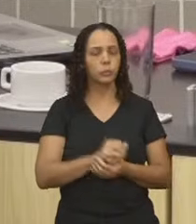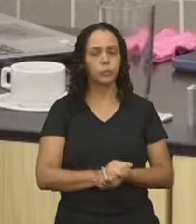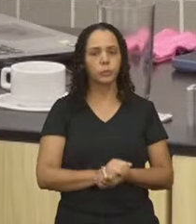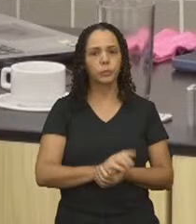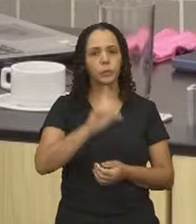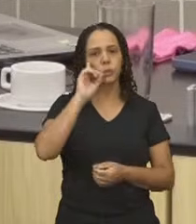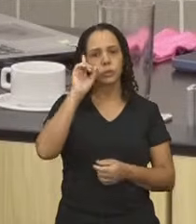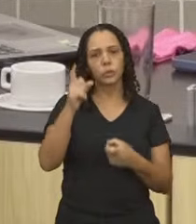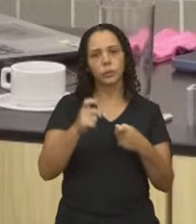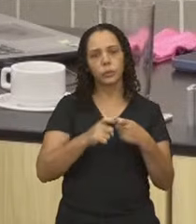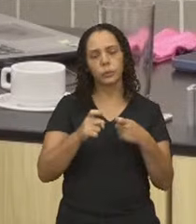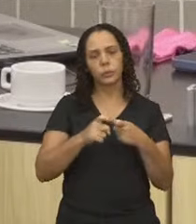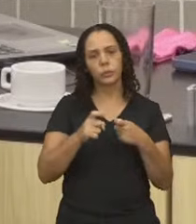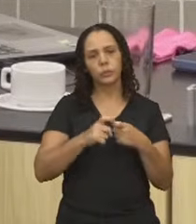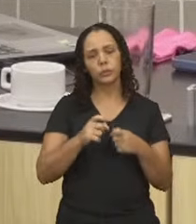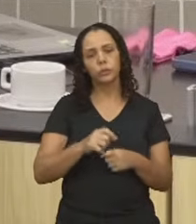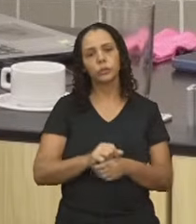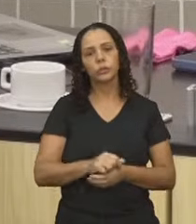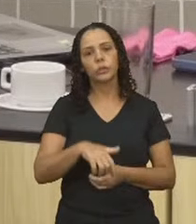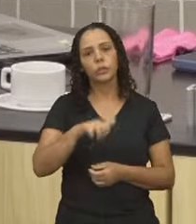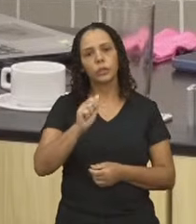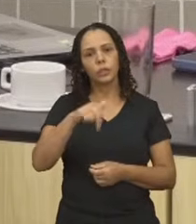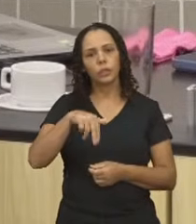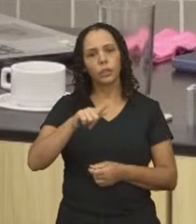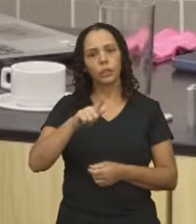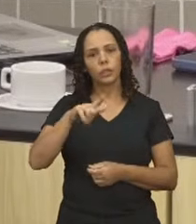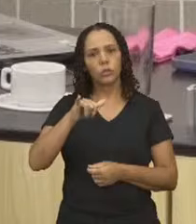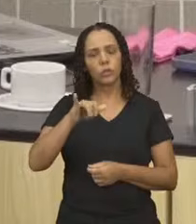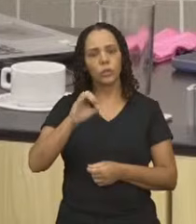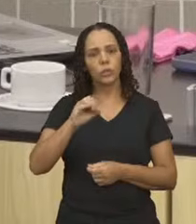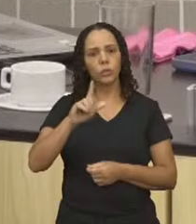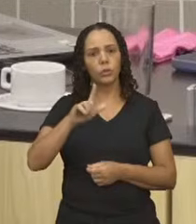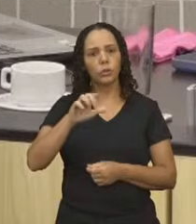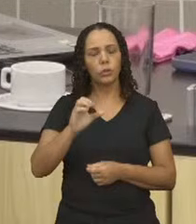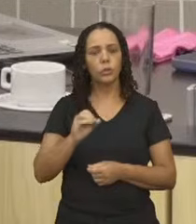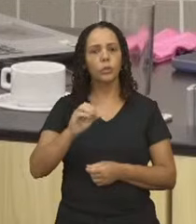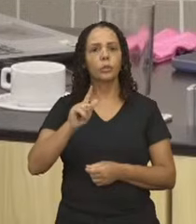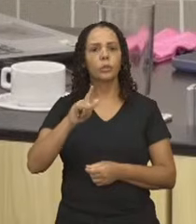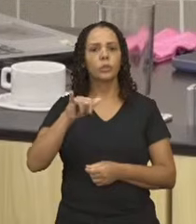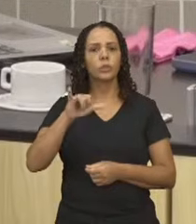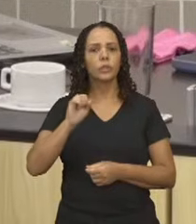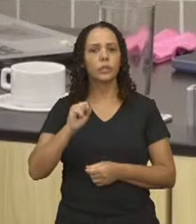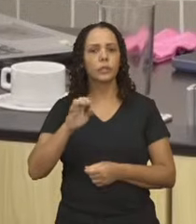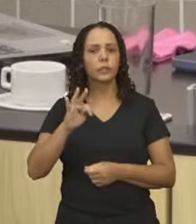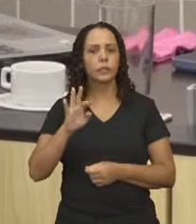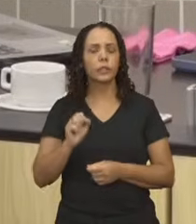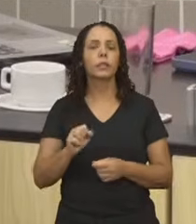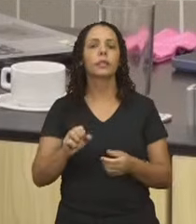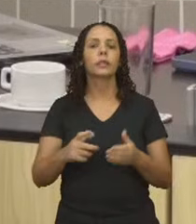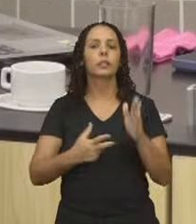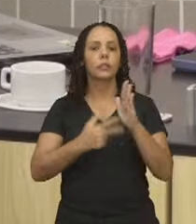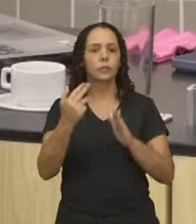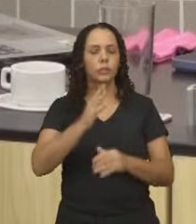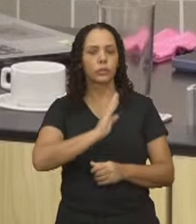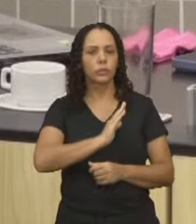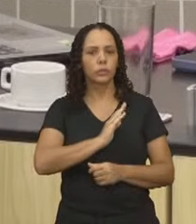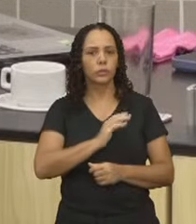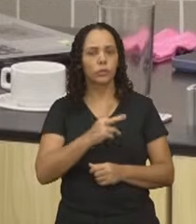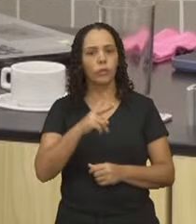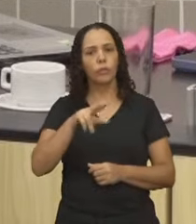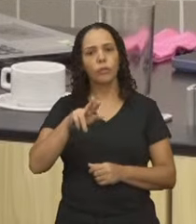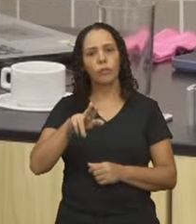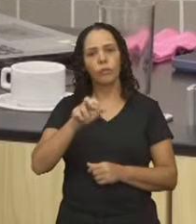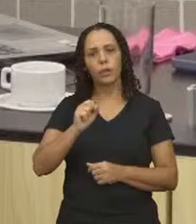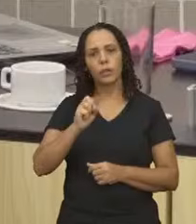Dia do Médico, Angiologista e Cirurgião Vascular, 15 de agosto. Autoria, vereadores Paulinho dos